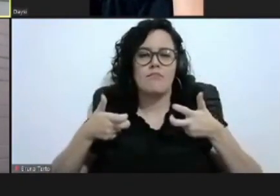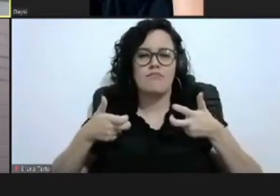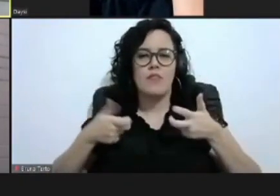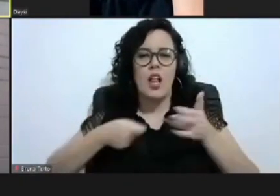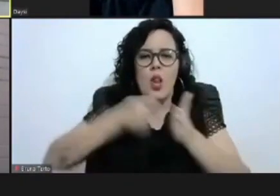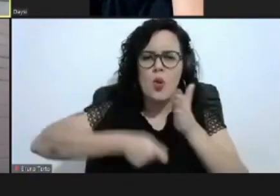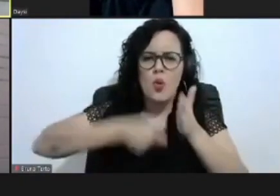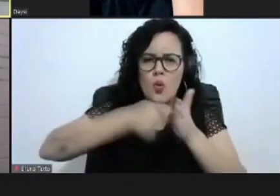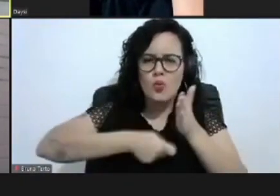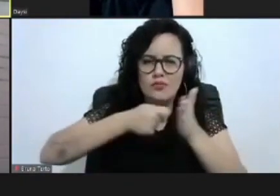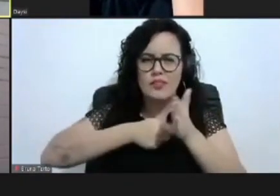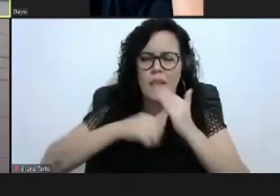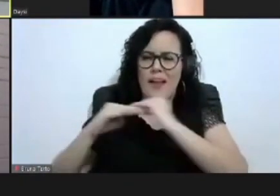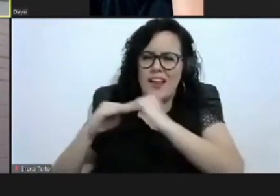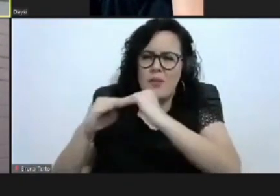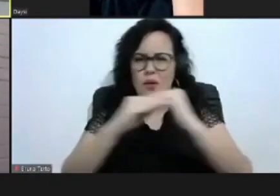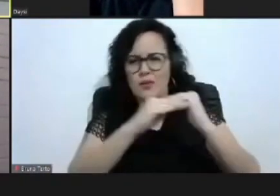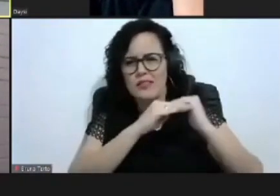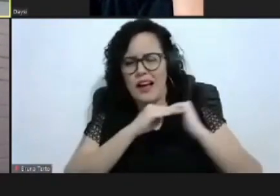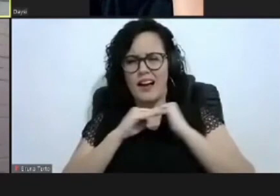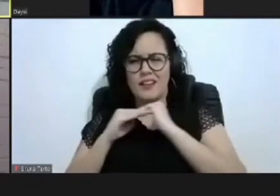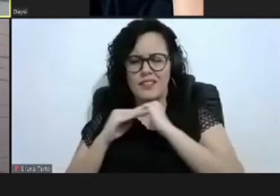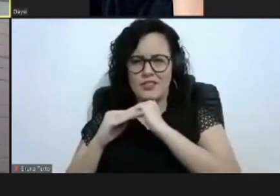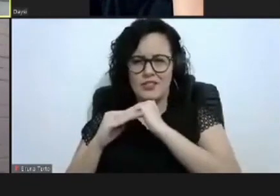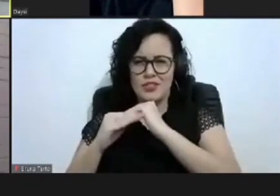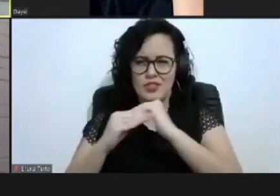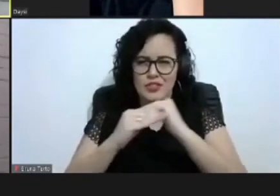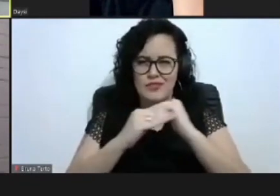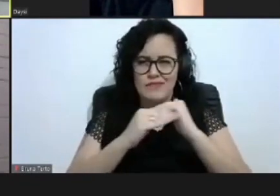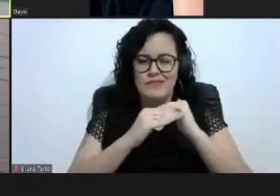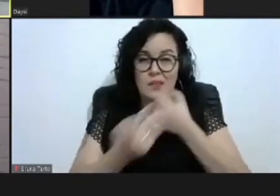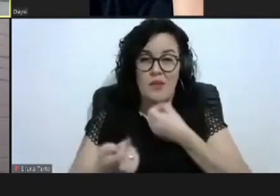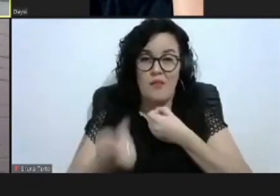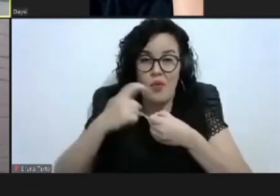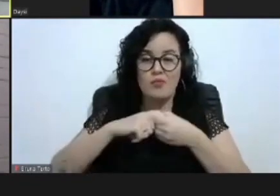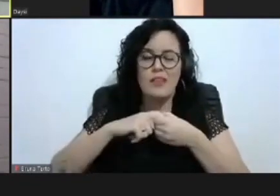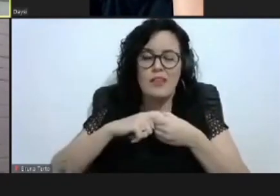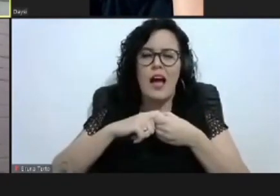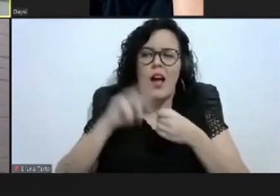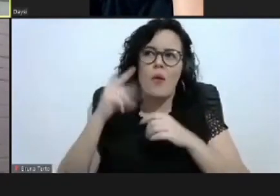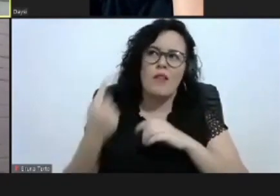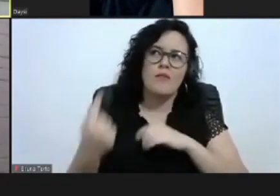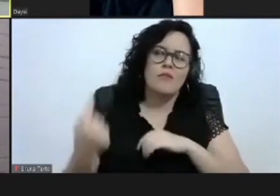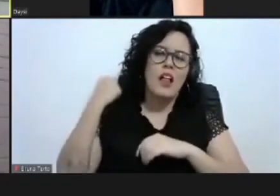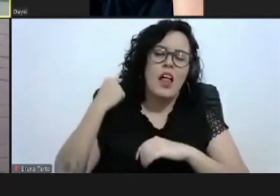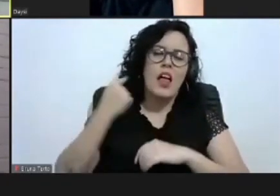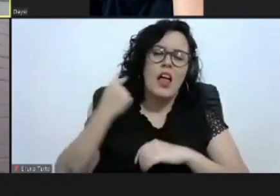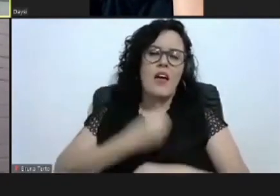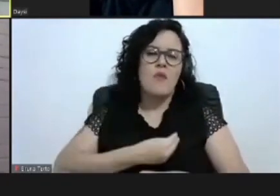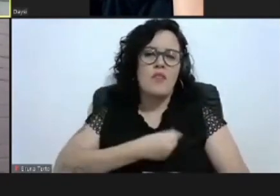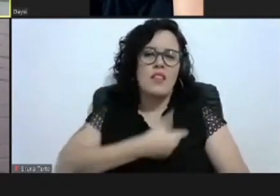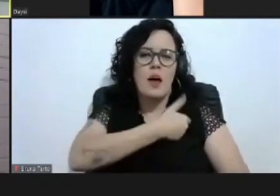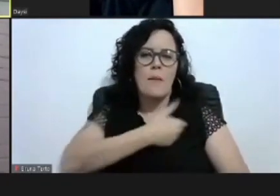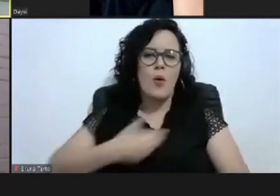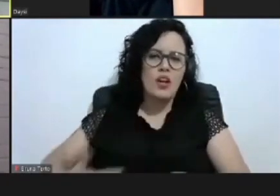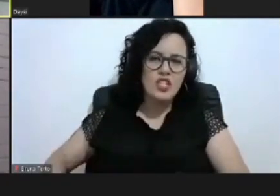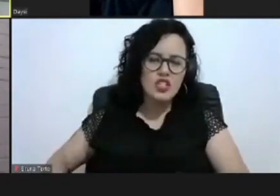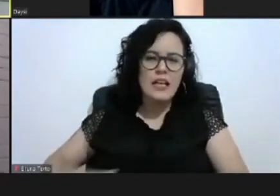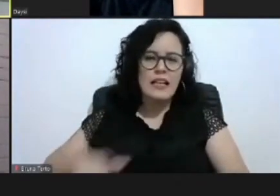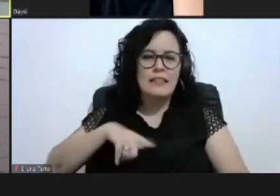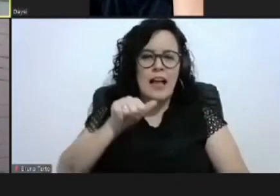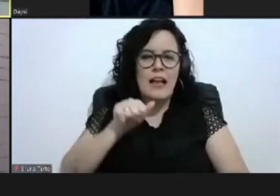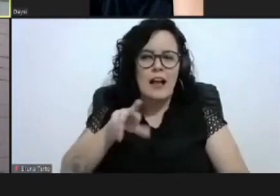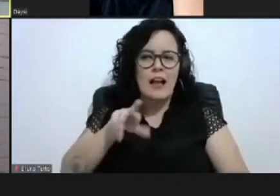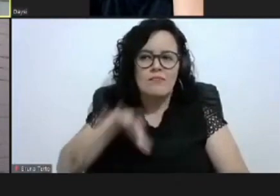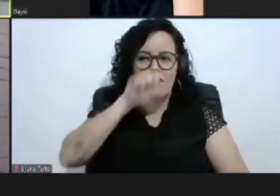pela democracia, pela retomada de uma vida política no Brasil com oxigênio,